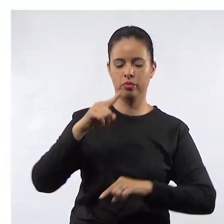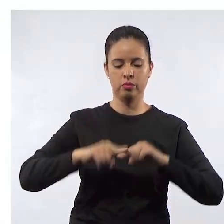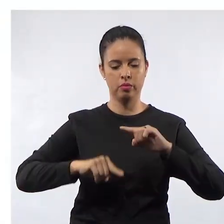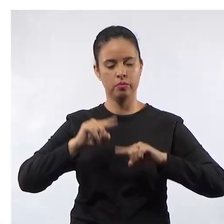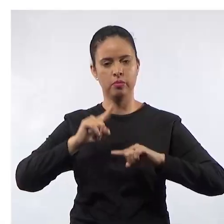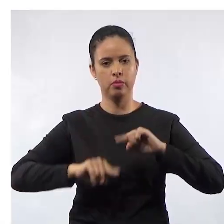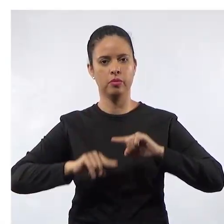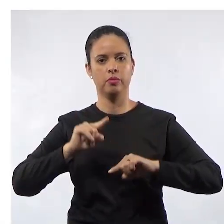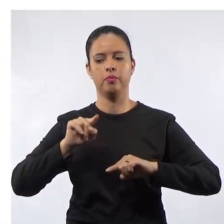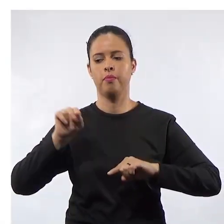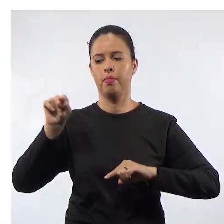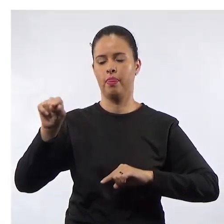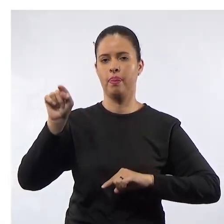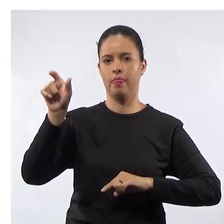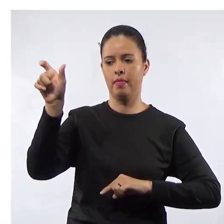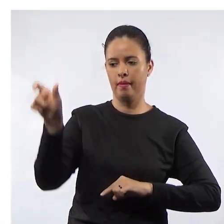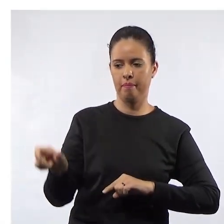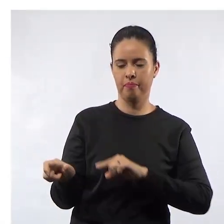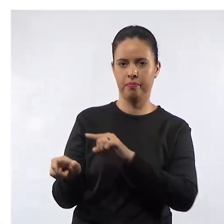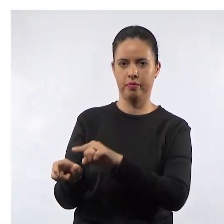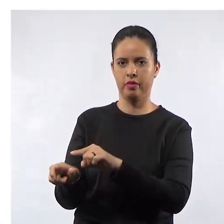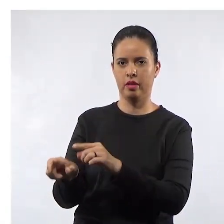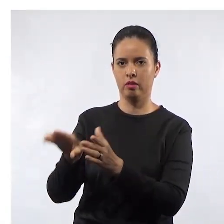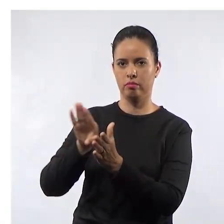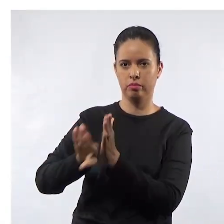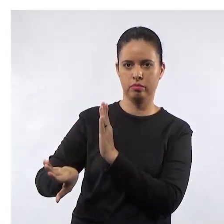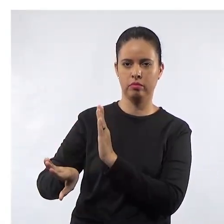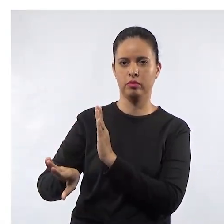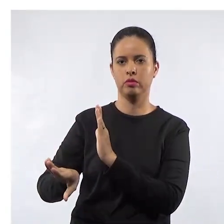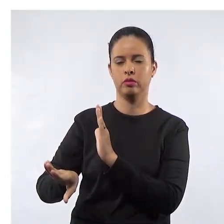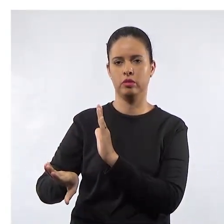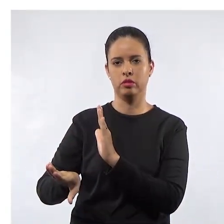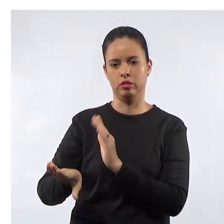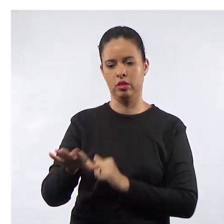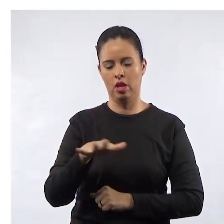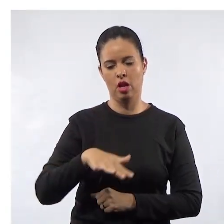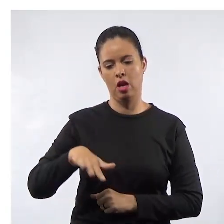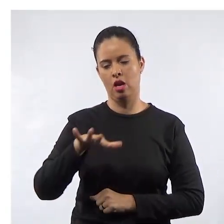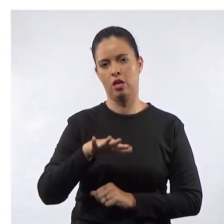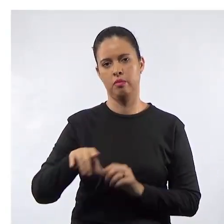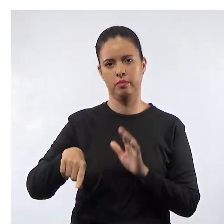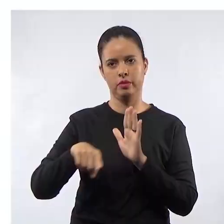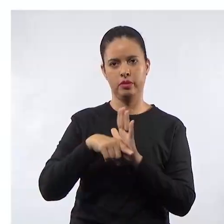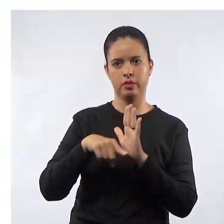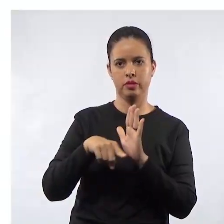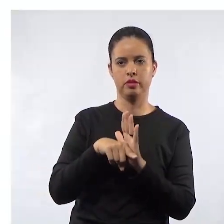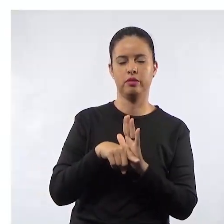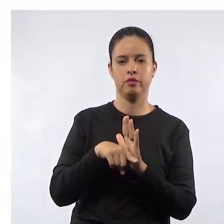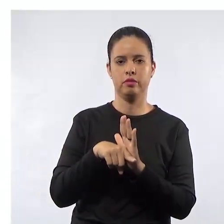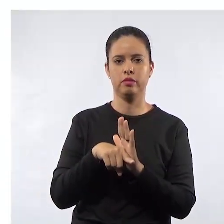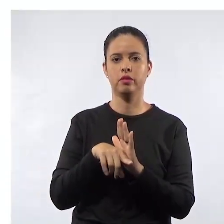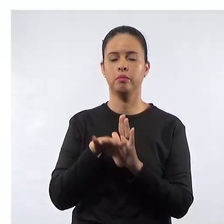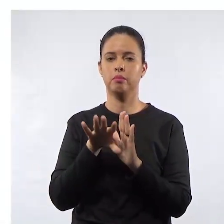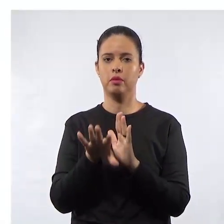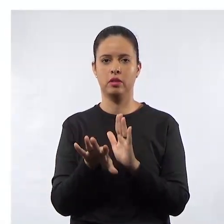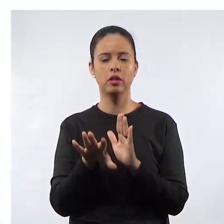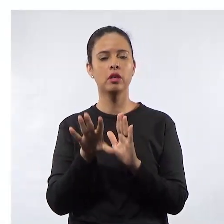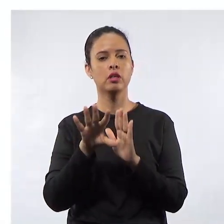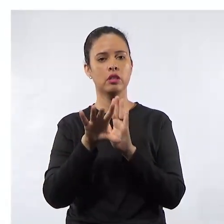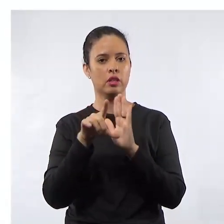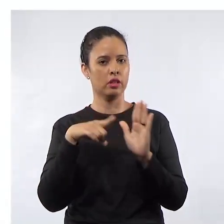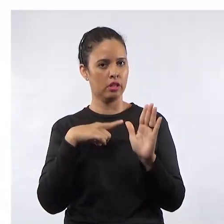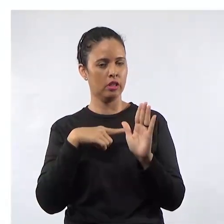serviço, o comerciante é excluído do polo passivo, exceto nas hipóteses do